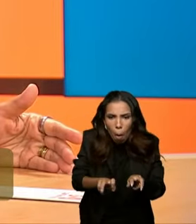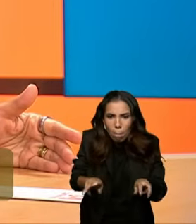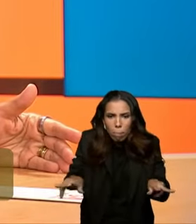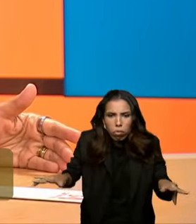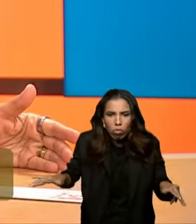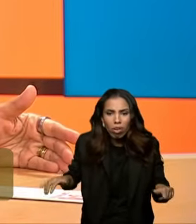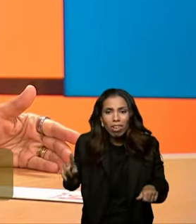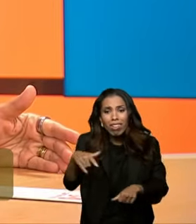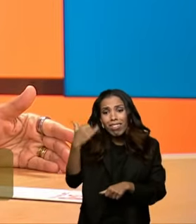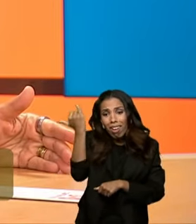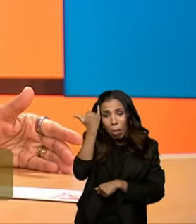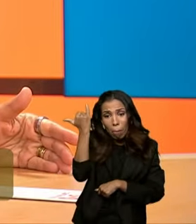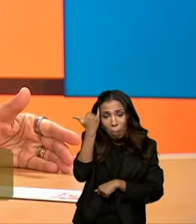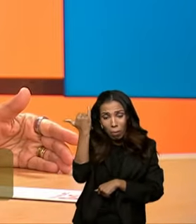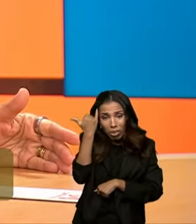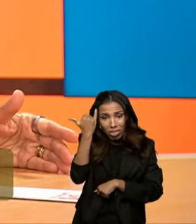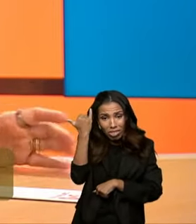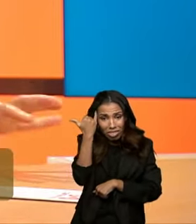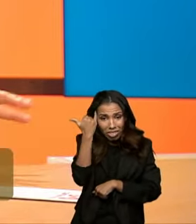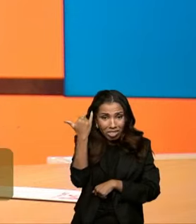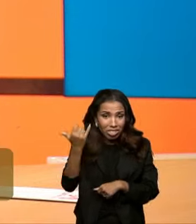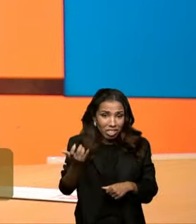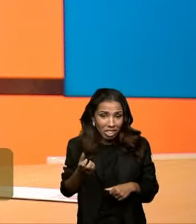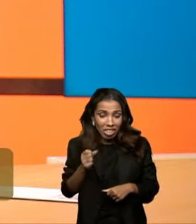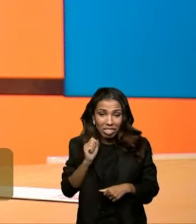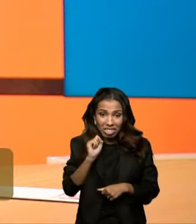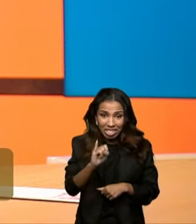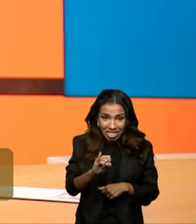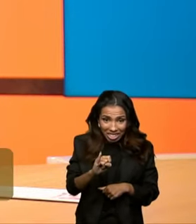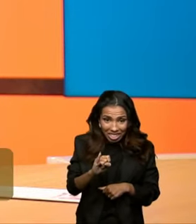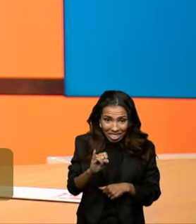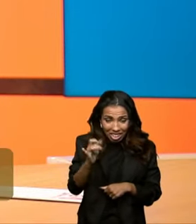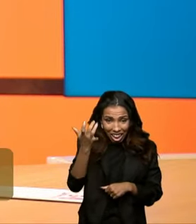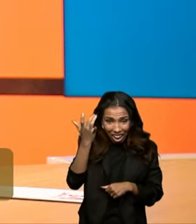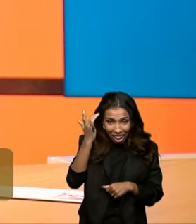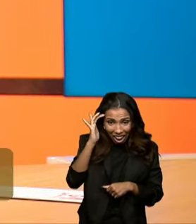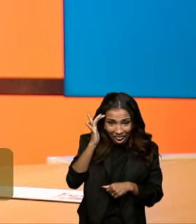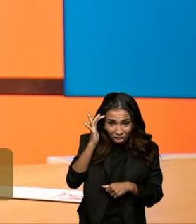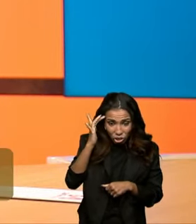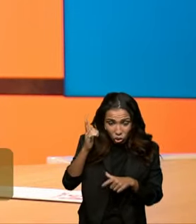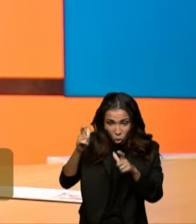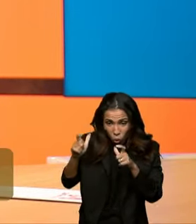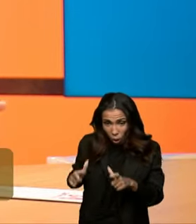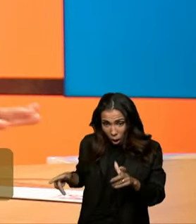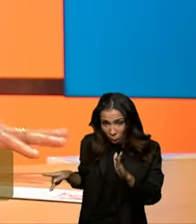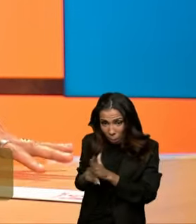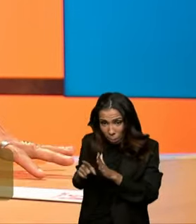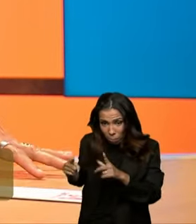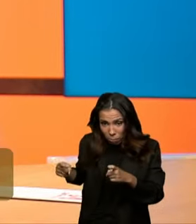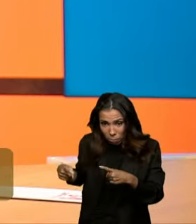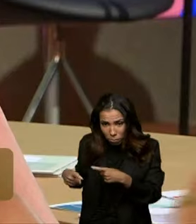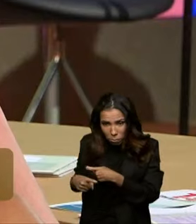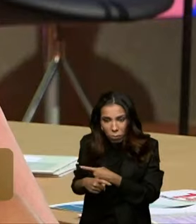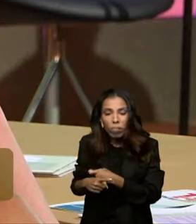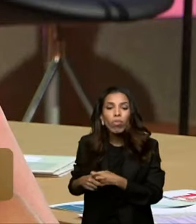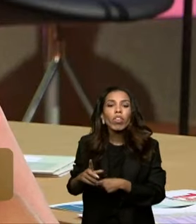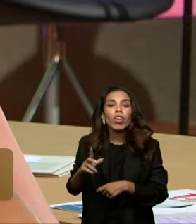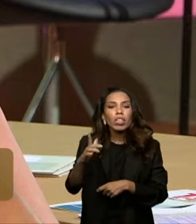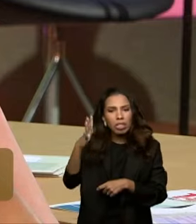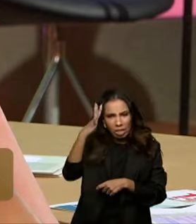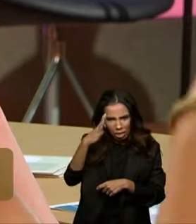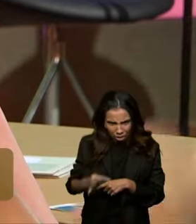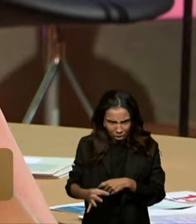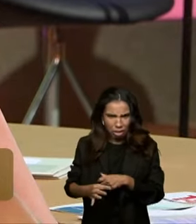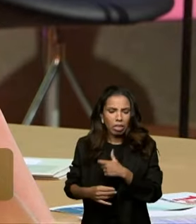mega preguiçosa, tá? Então, assim, se você achou um lugar com larva na sua casa, não descansa, não. Com certeza